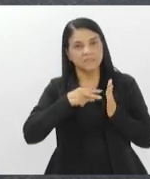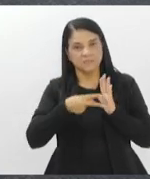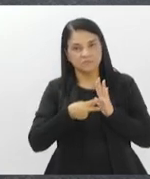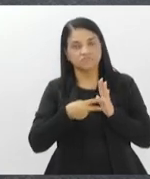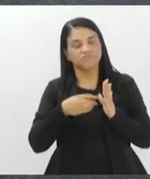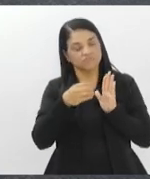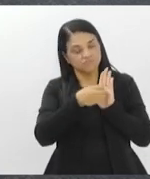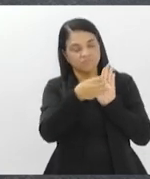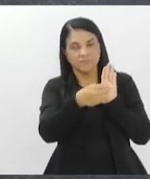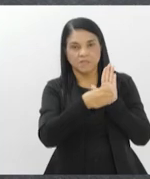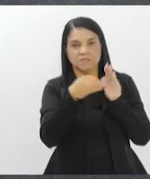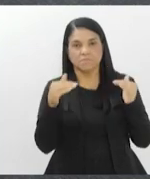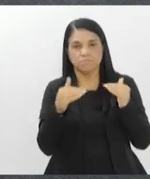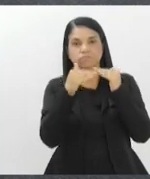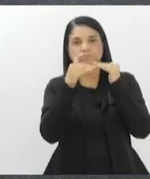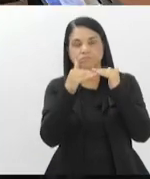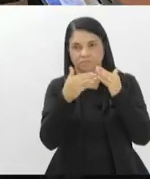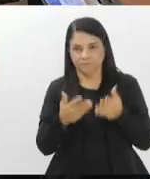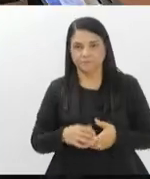parecer é favorável.